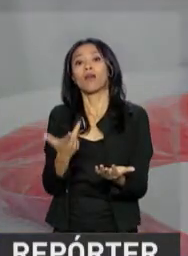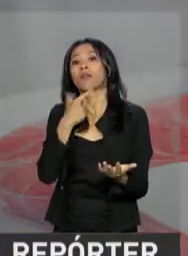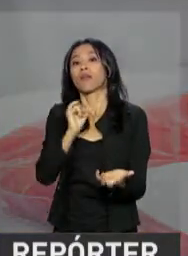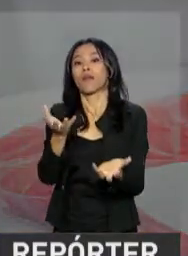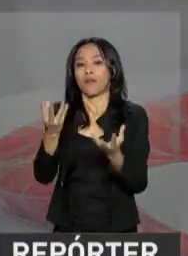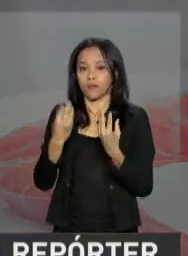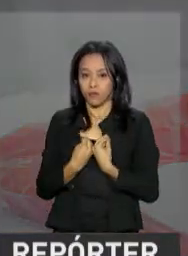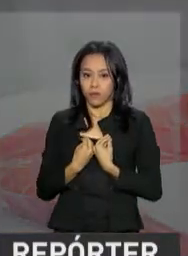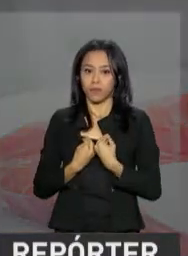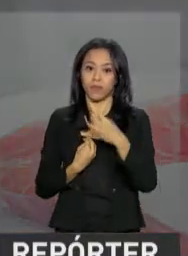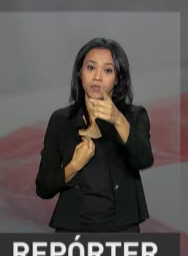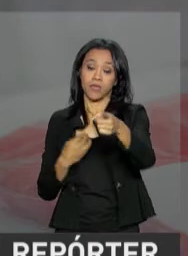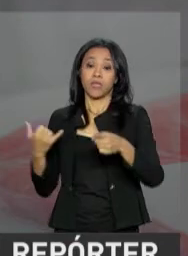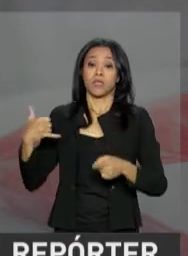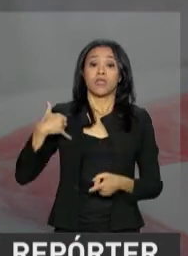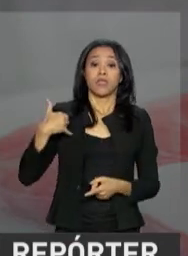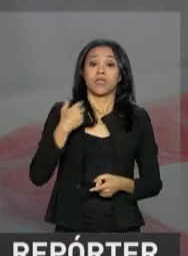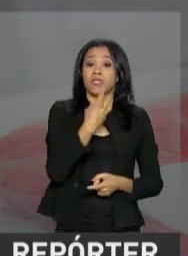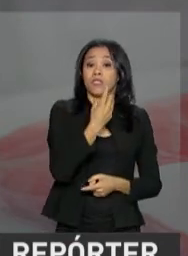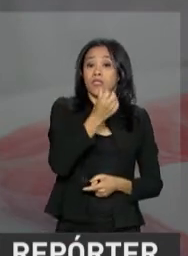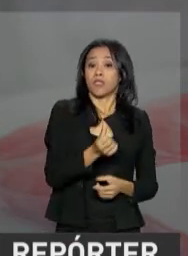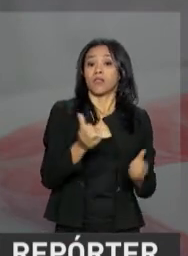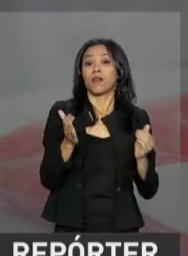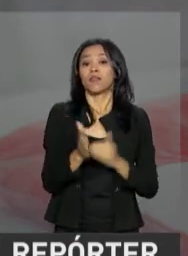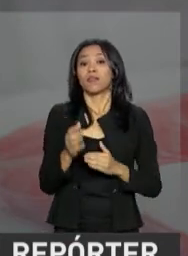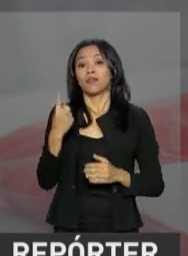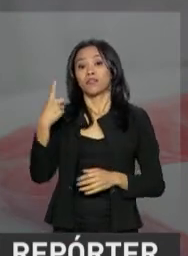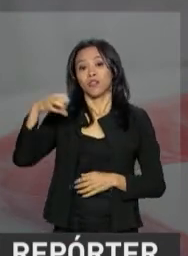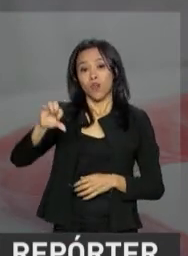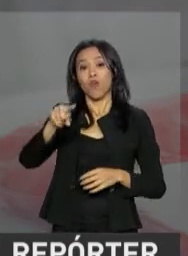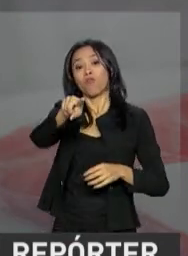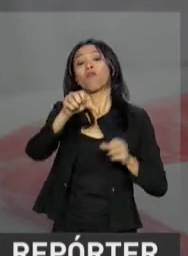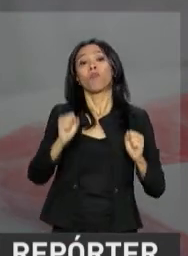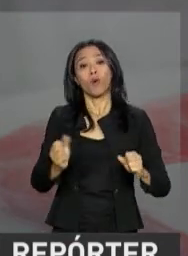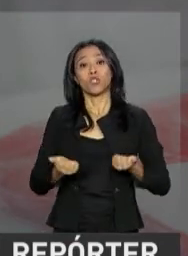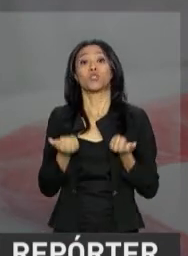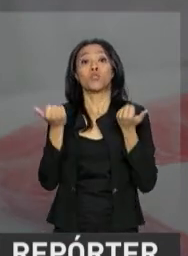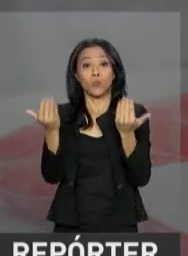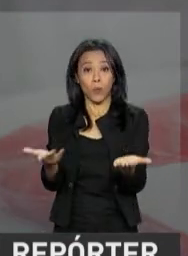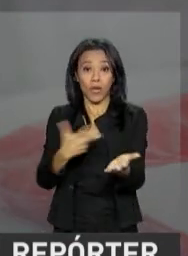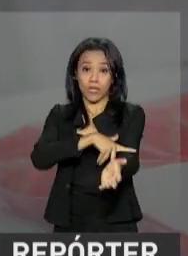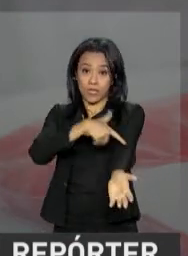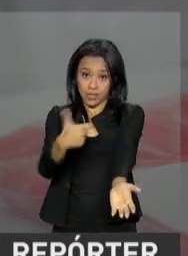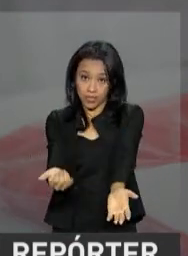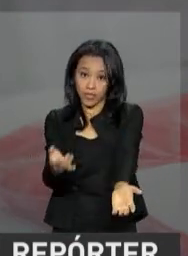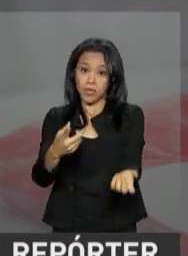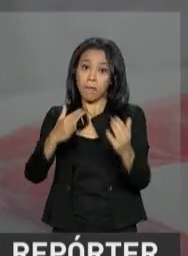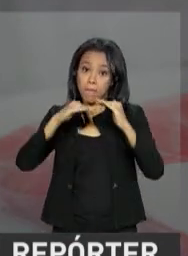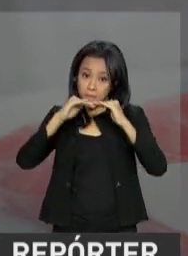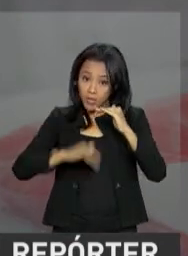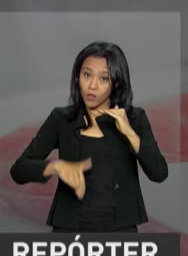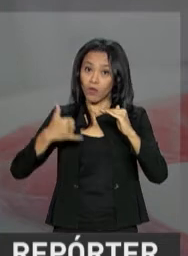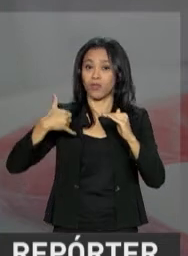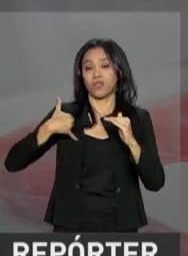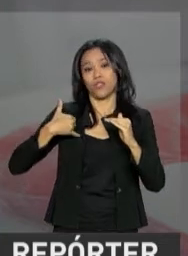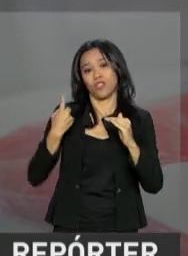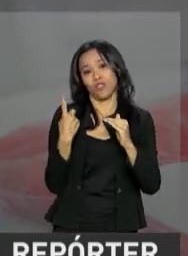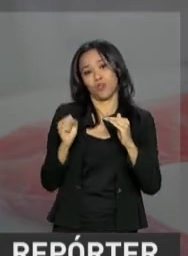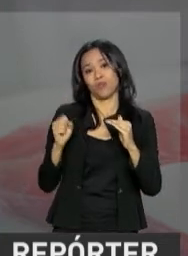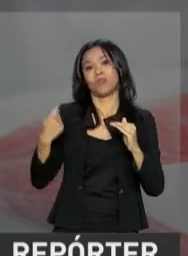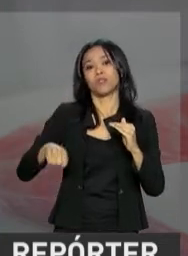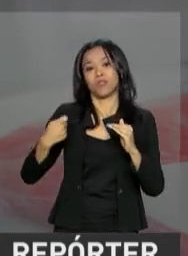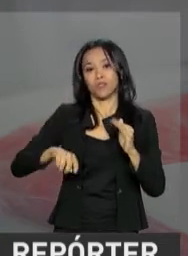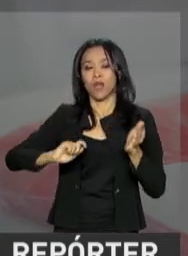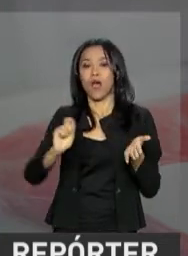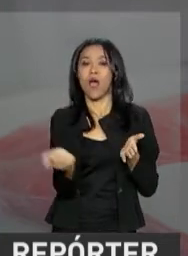entre 16 e 69 anos podem ser doadores de sangue para os menores de 18 anos é necessária autorização dos responsáveis